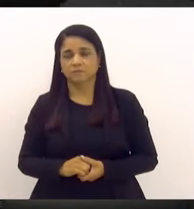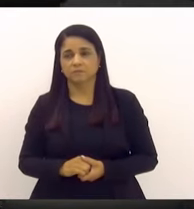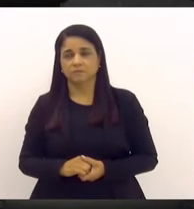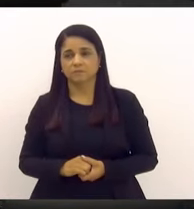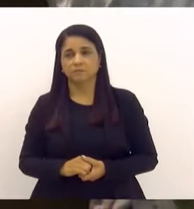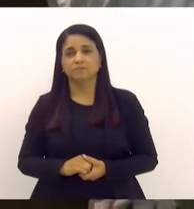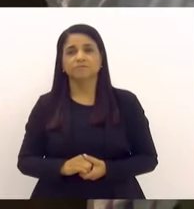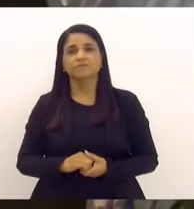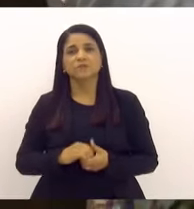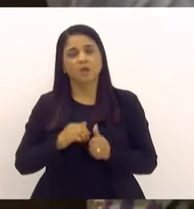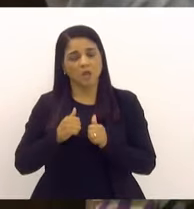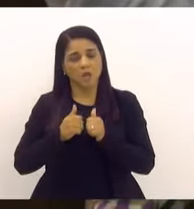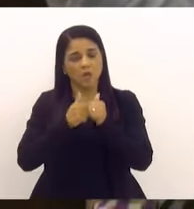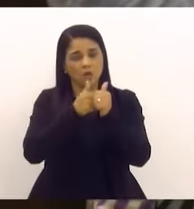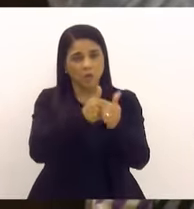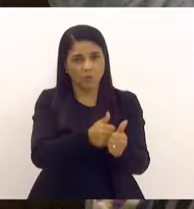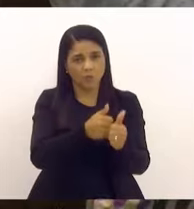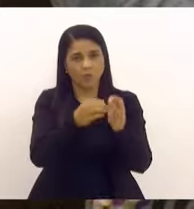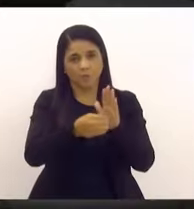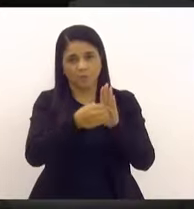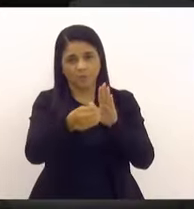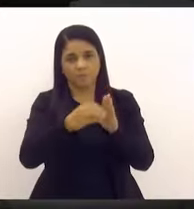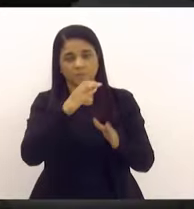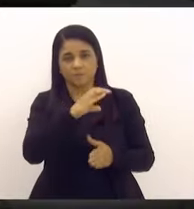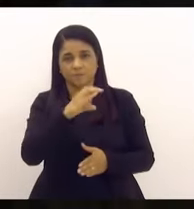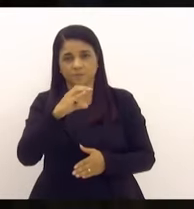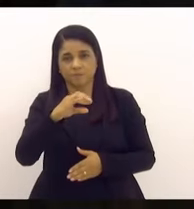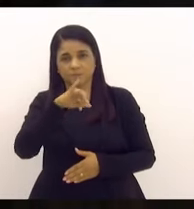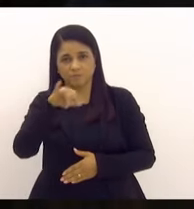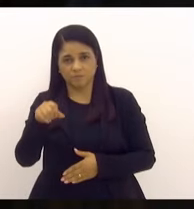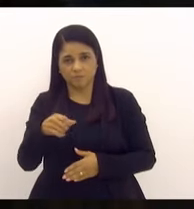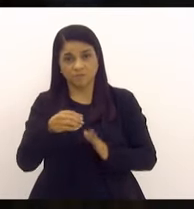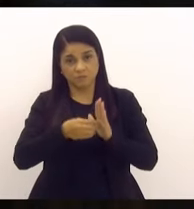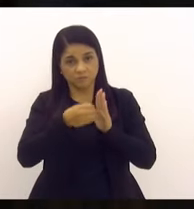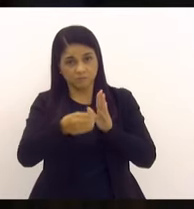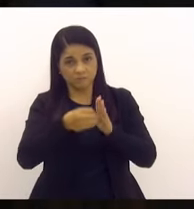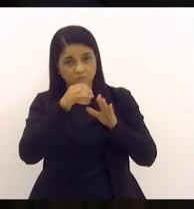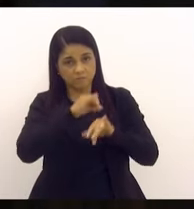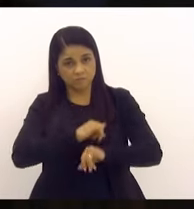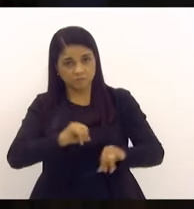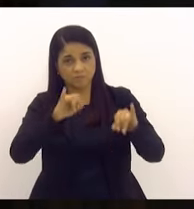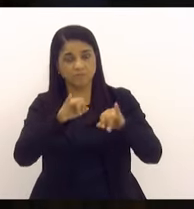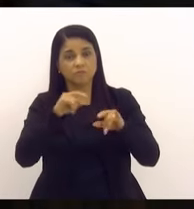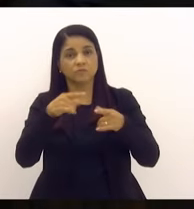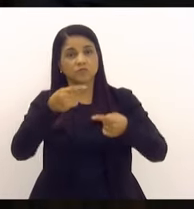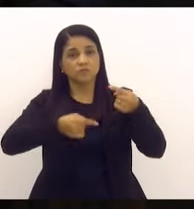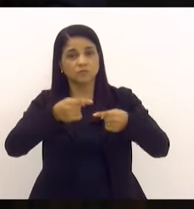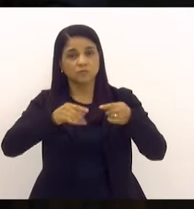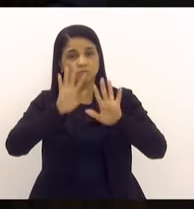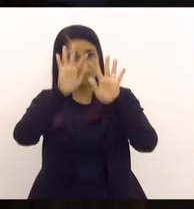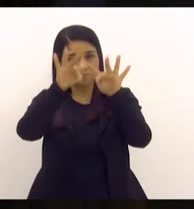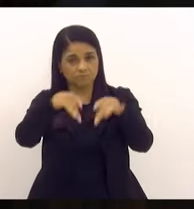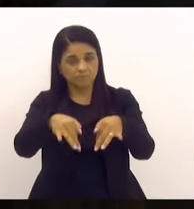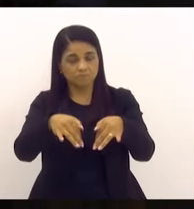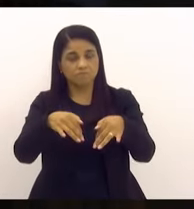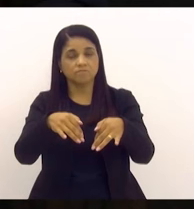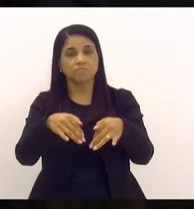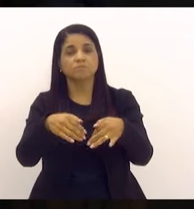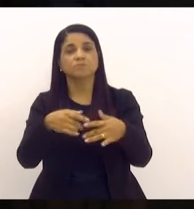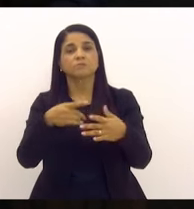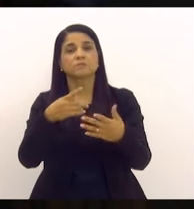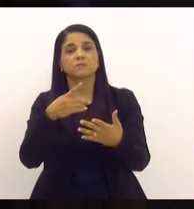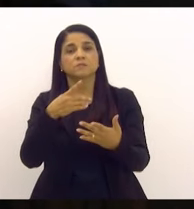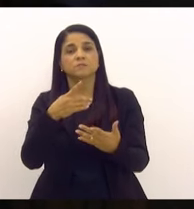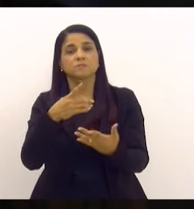Senhor presidente, acompanhe o parecer da CCJ. Com os pareceres emitidos em discussão, não havendo quem queira discutir, encerrada a